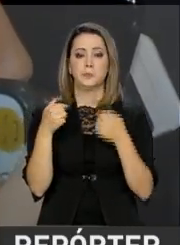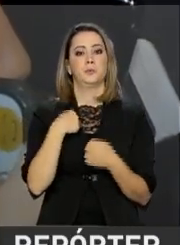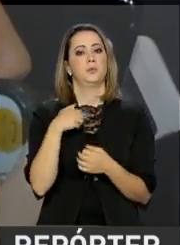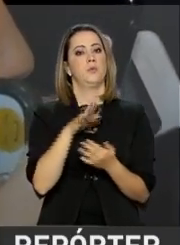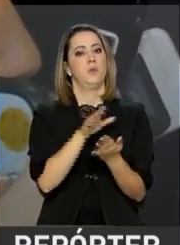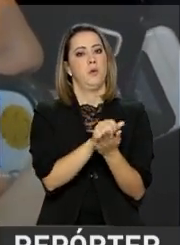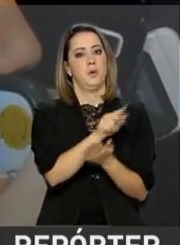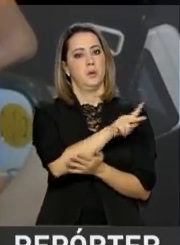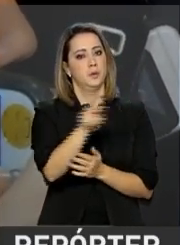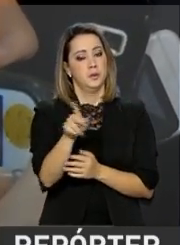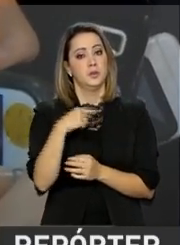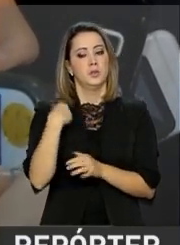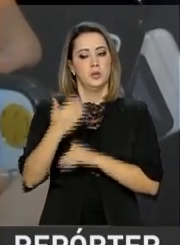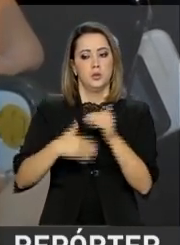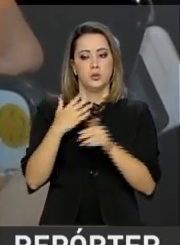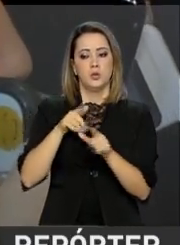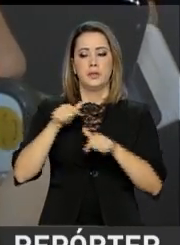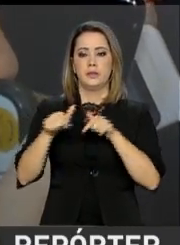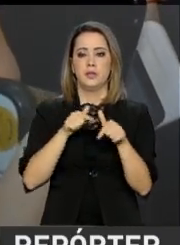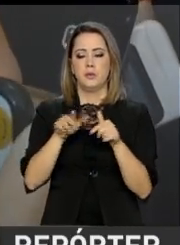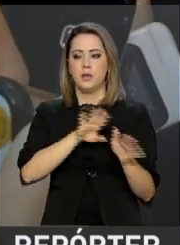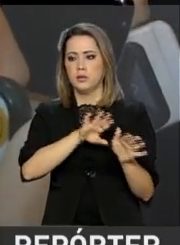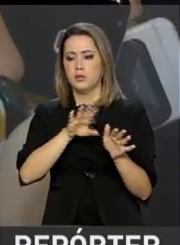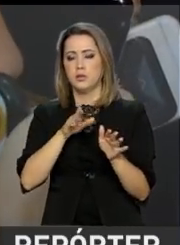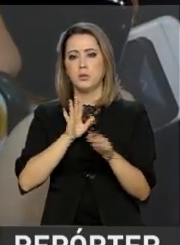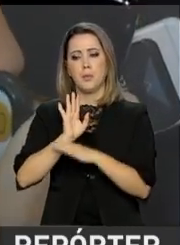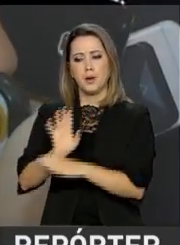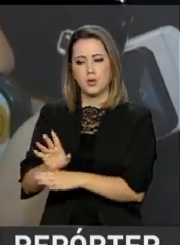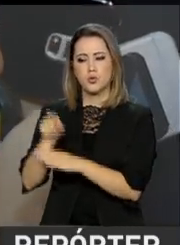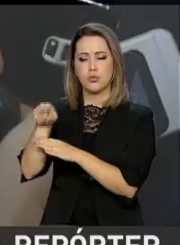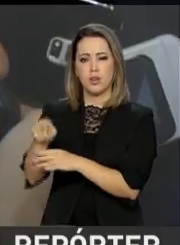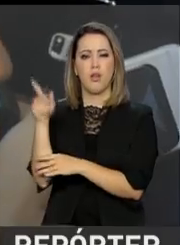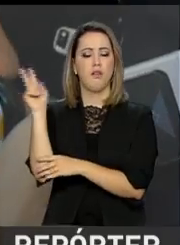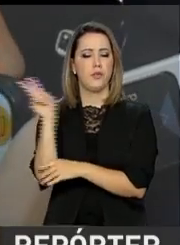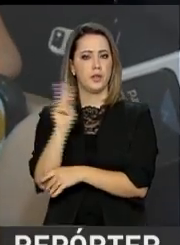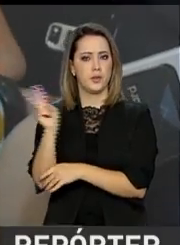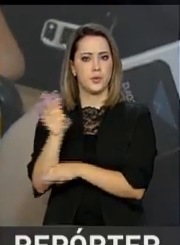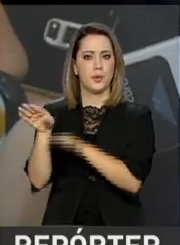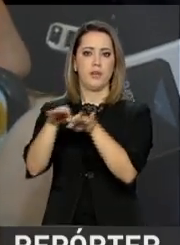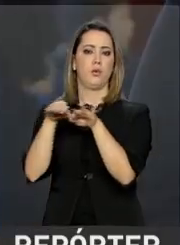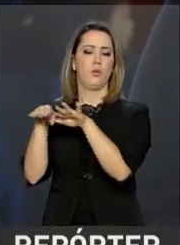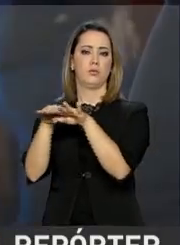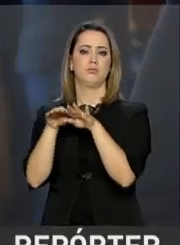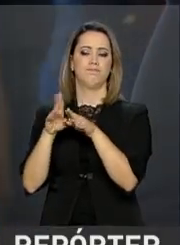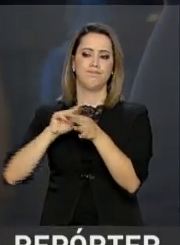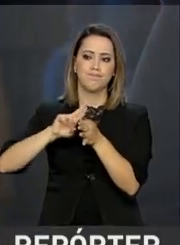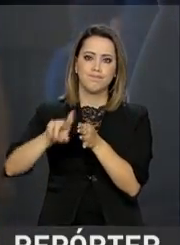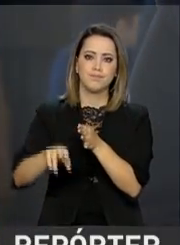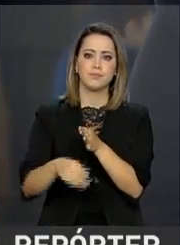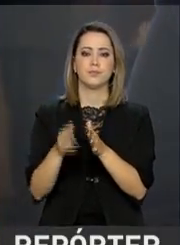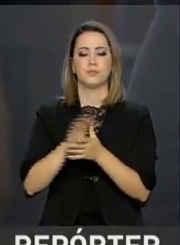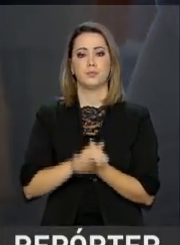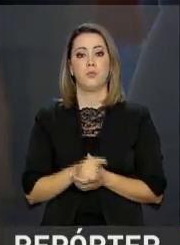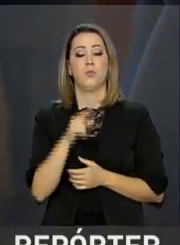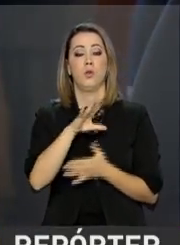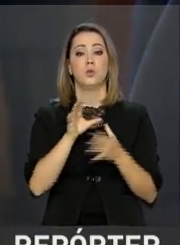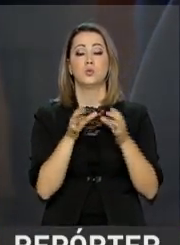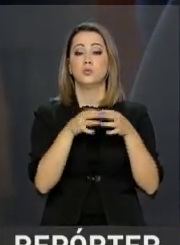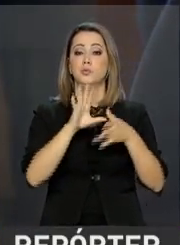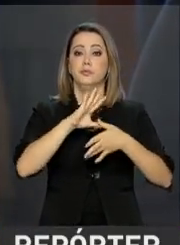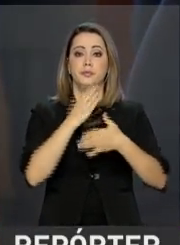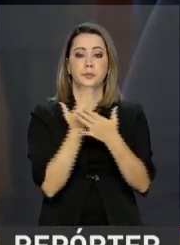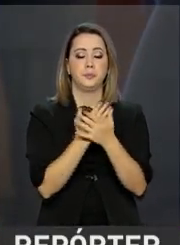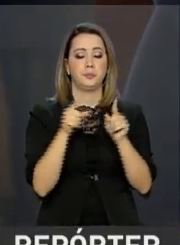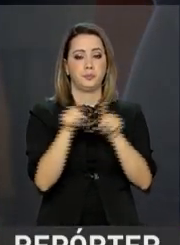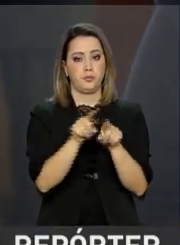minha presidência, nós vamos continuar trabalhando para a redemocratização do estado venezuelano. Durante a cúpula do Mercosul, os